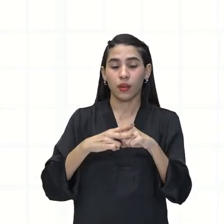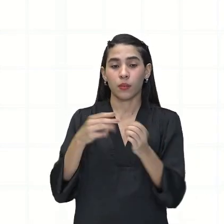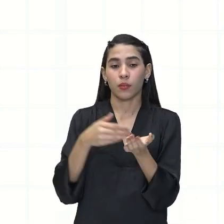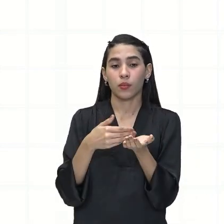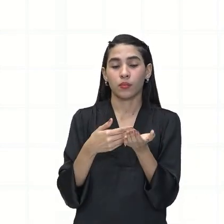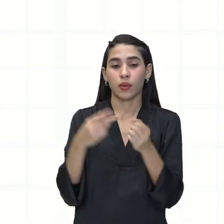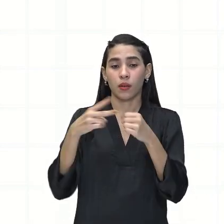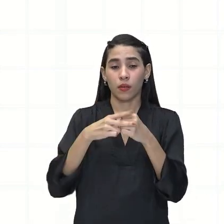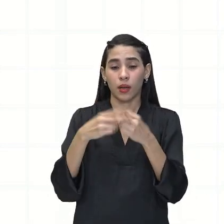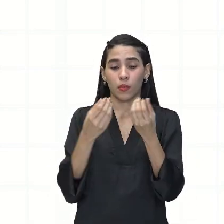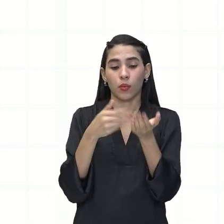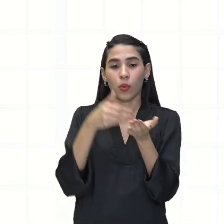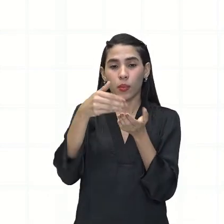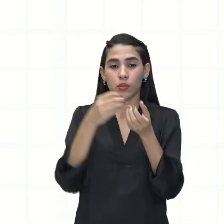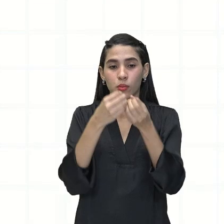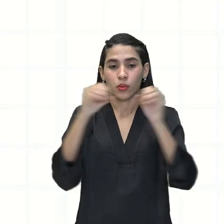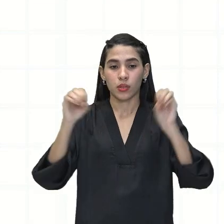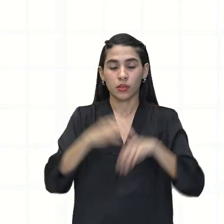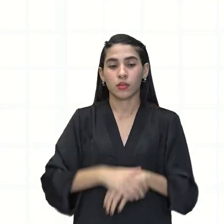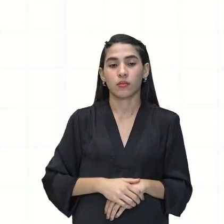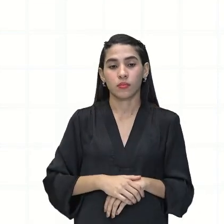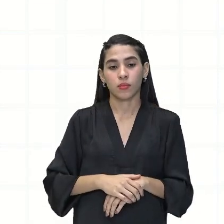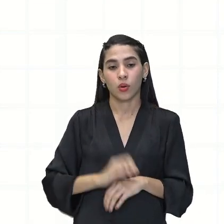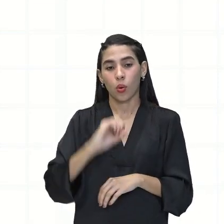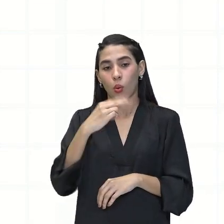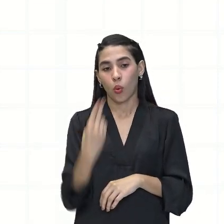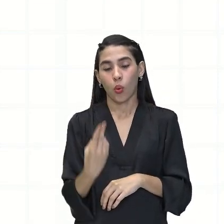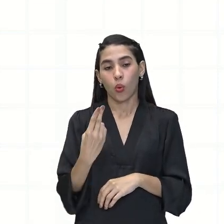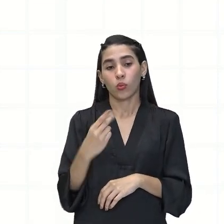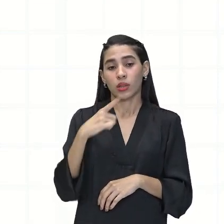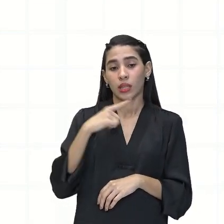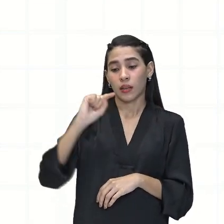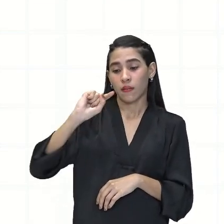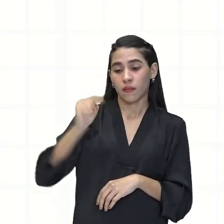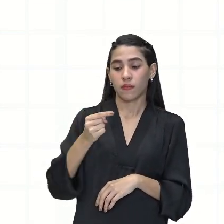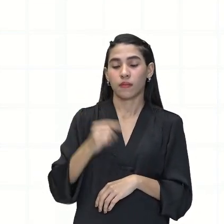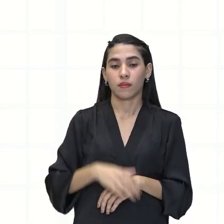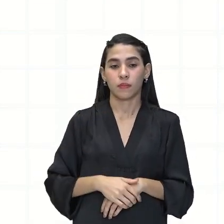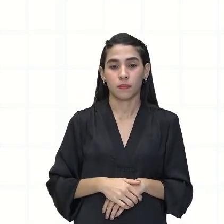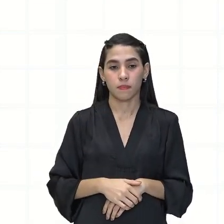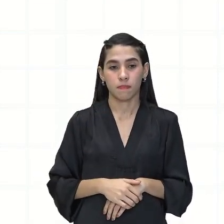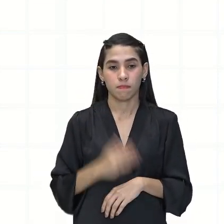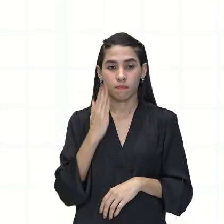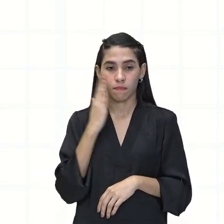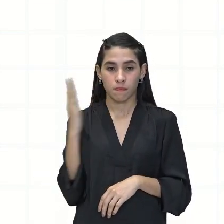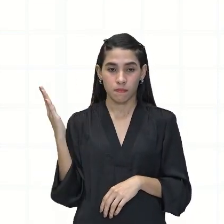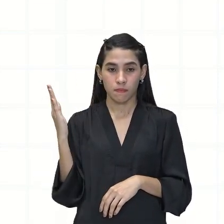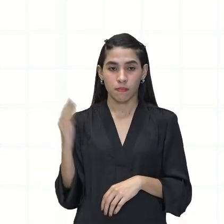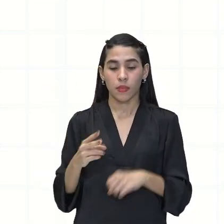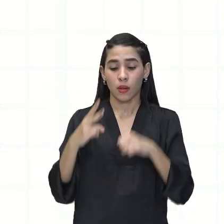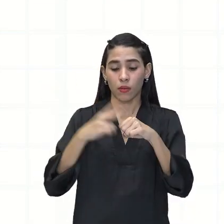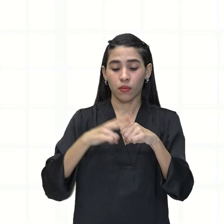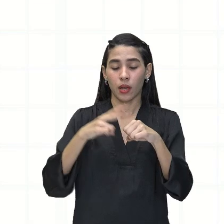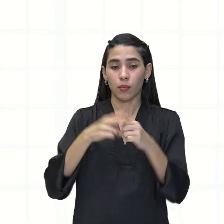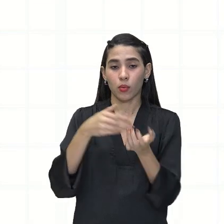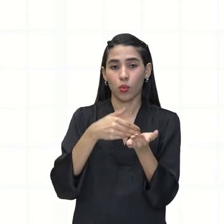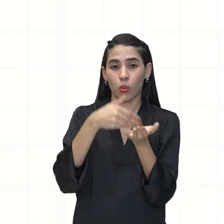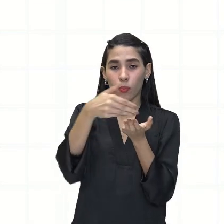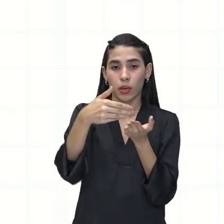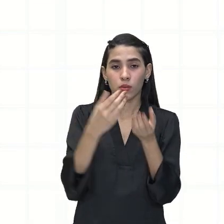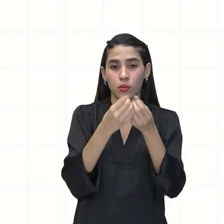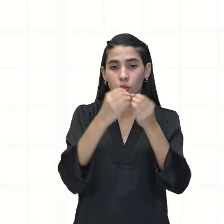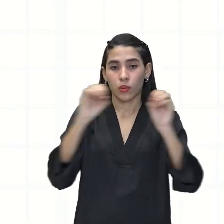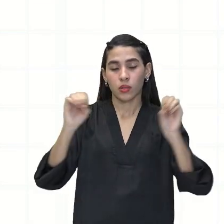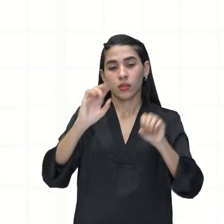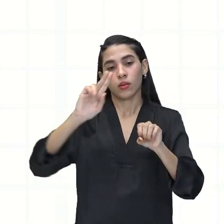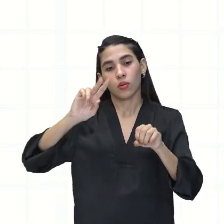oração e após uma vírgula. Então, a ênclise a gente vai utilizar quando o verbo estiver no início da oração e